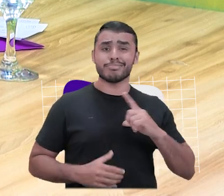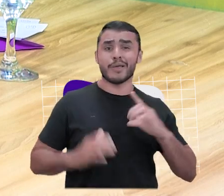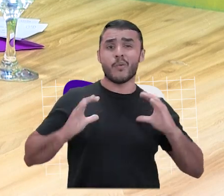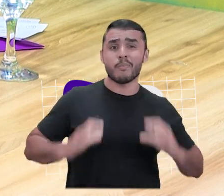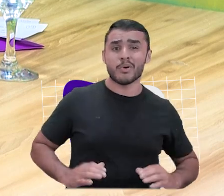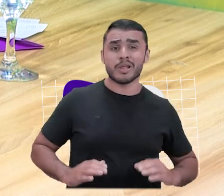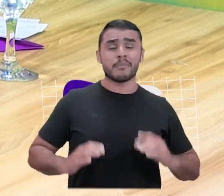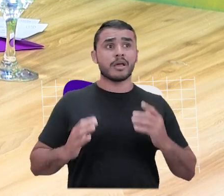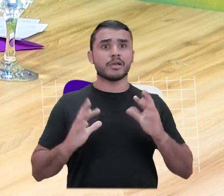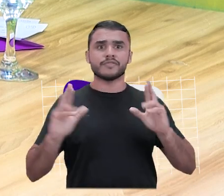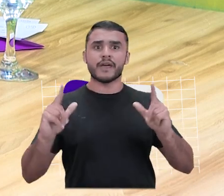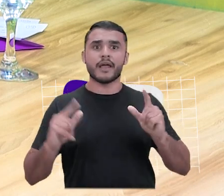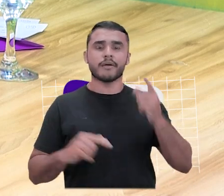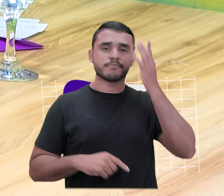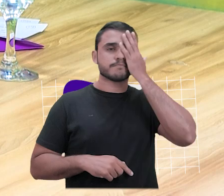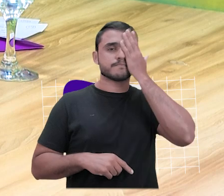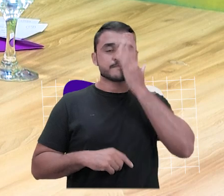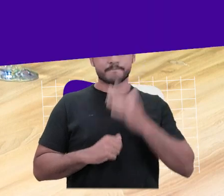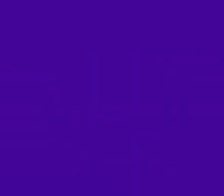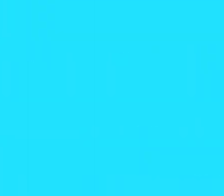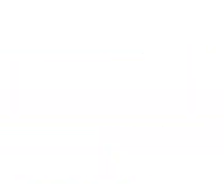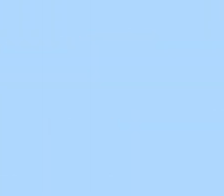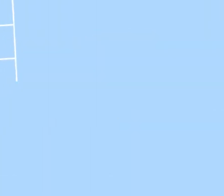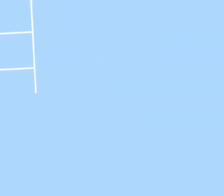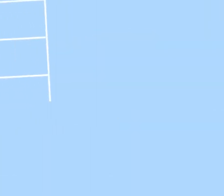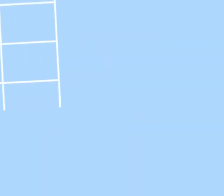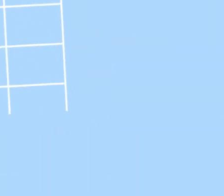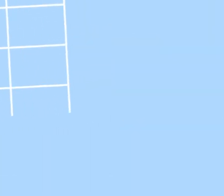que se chama Virada de Chave.